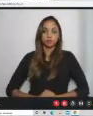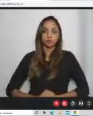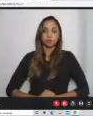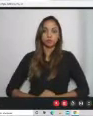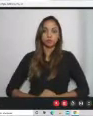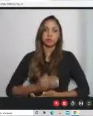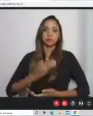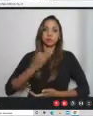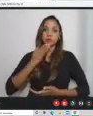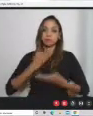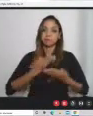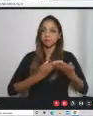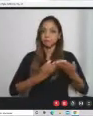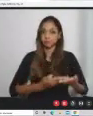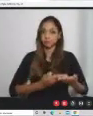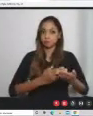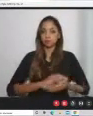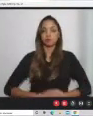Indicações.